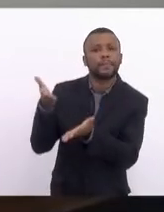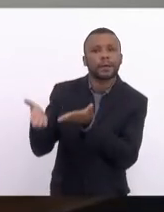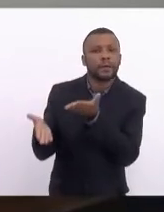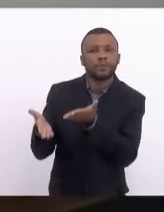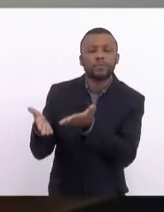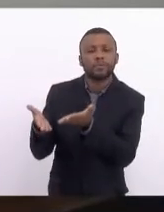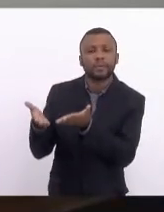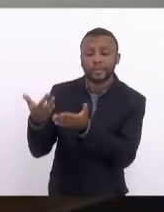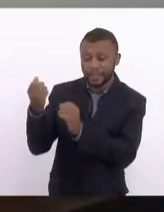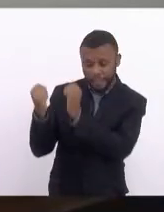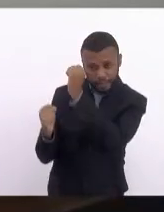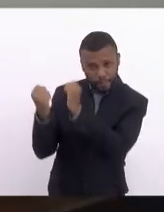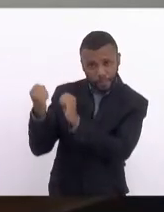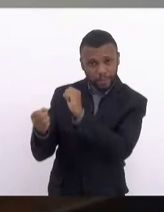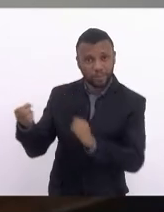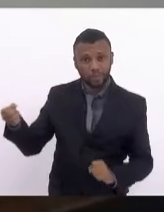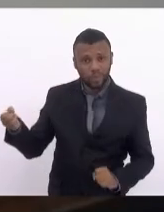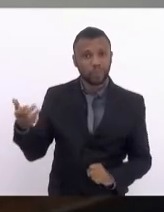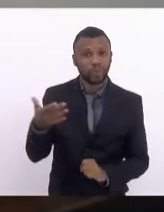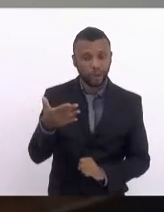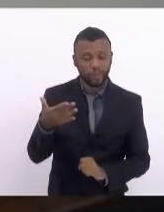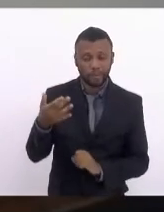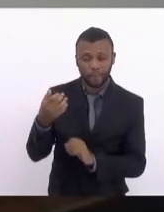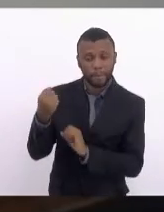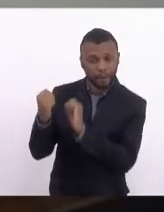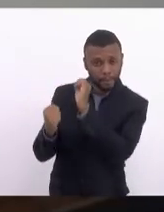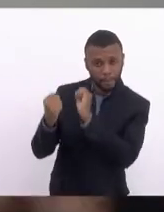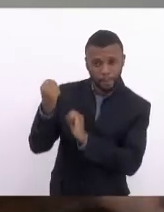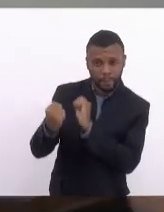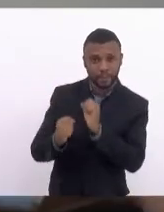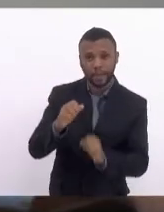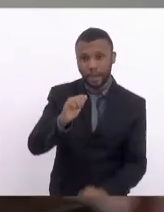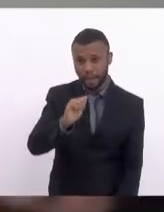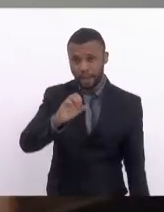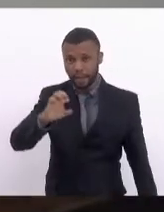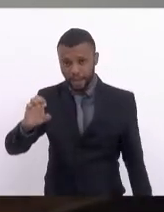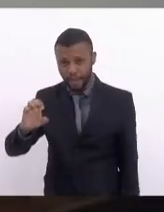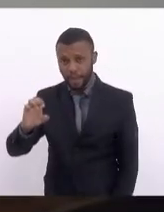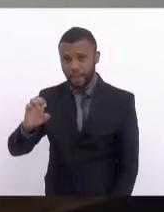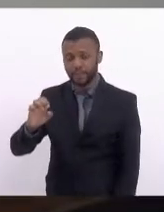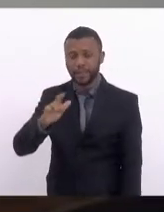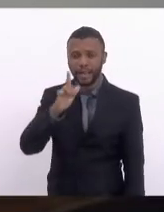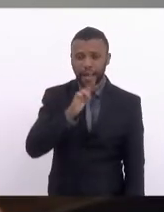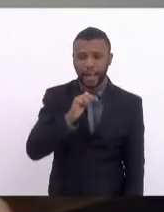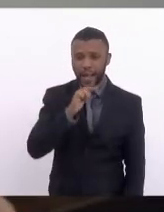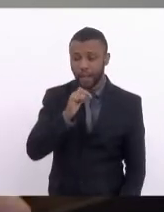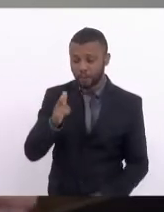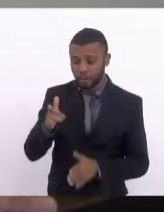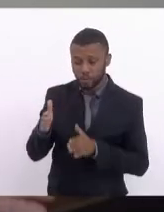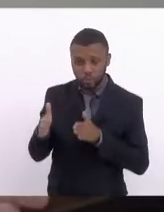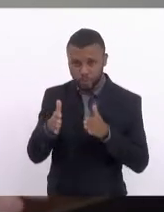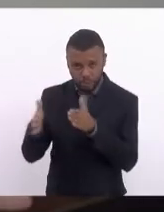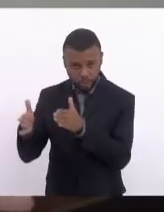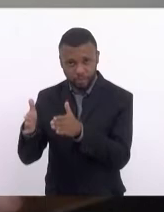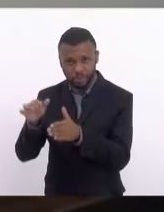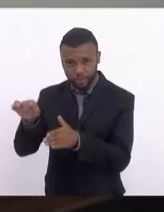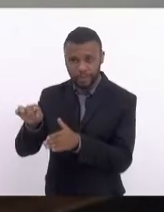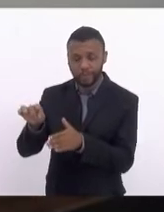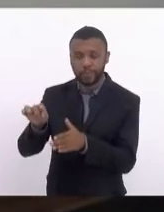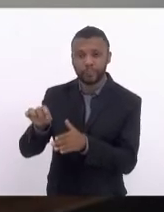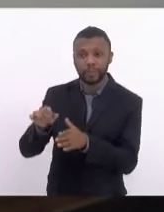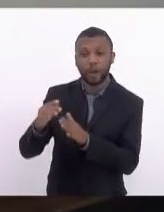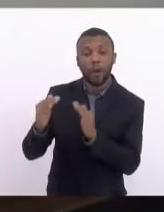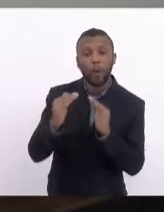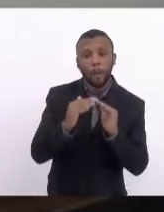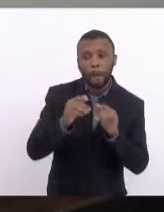dado pela concessionária Águas do Rio aos moradores de Paquetá, que passaram a receber, Tia Ju,